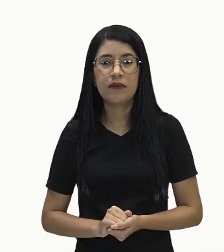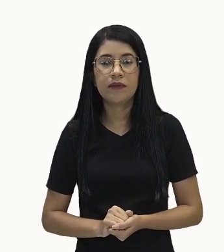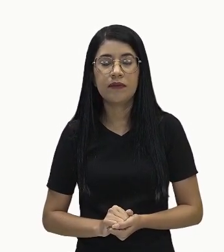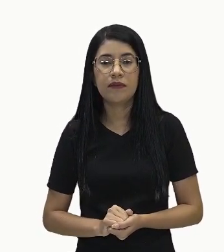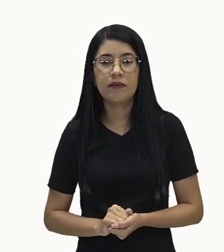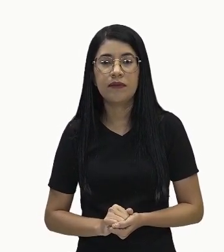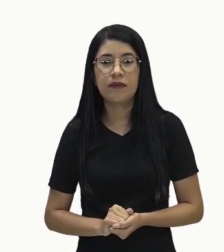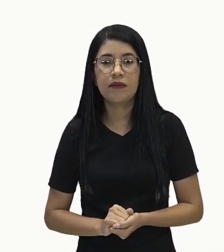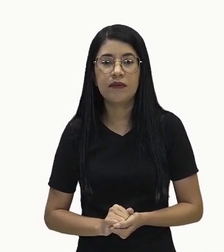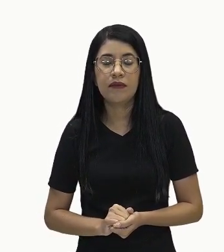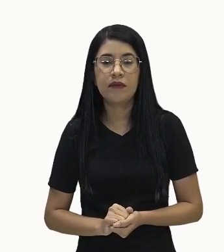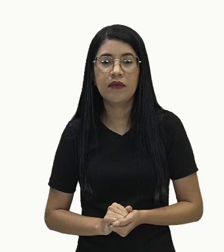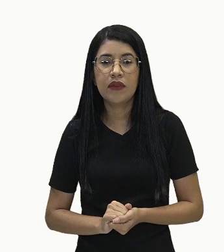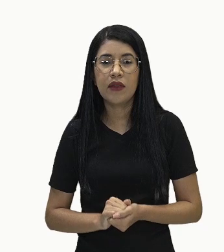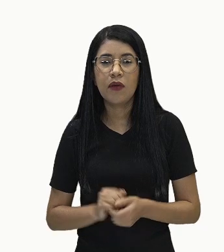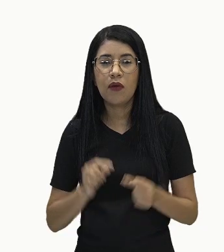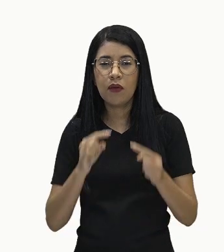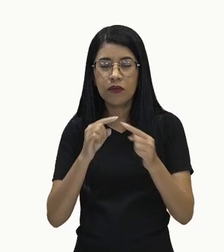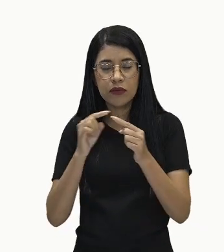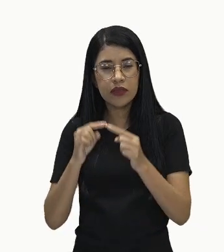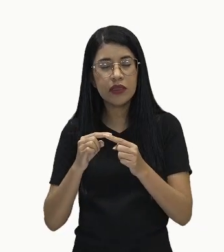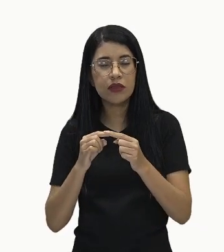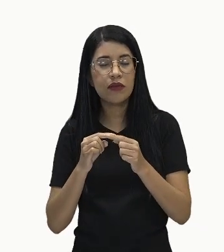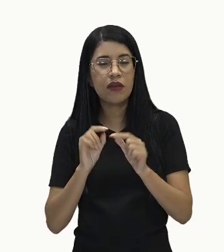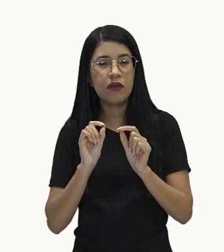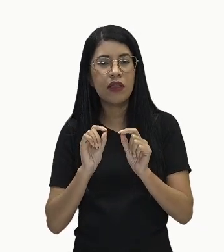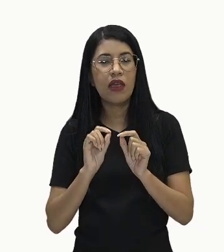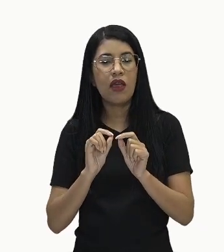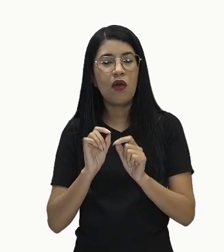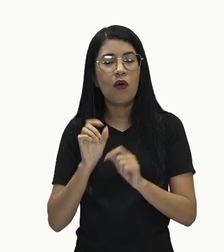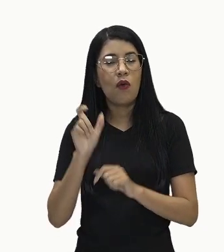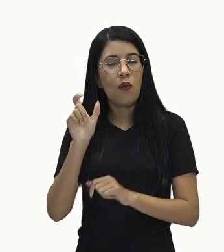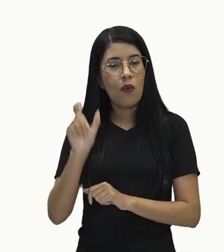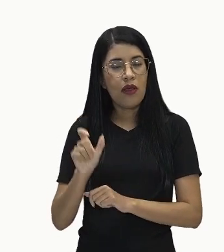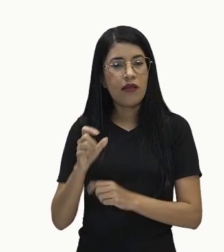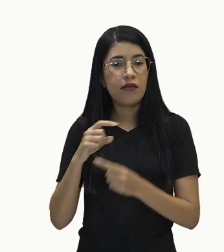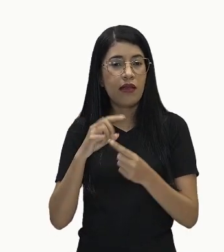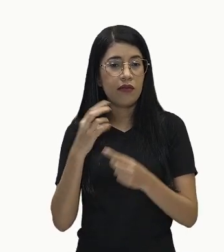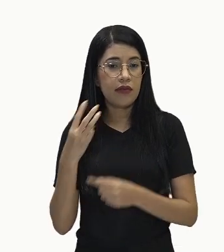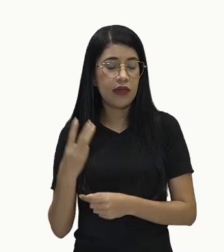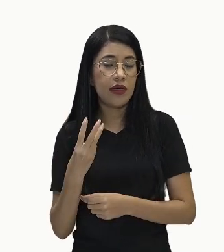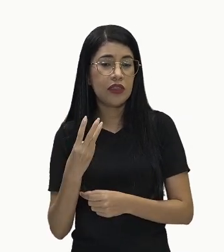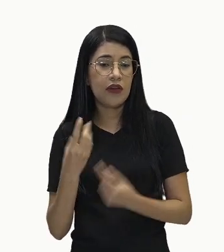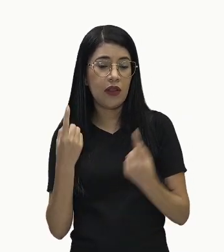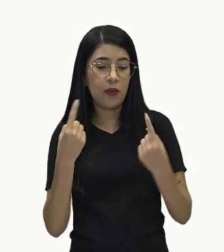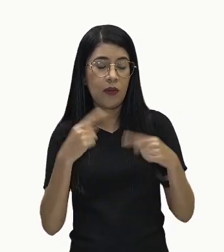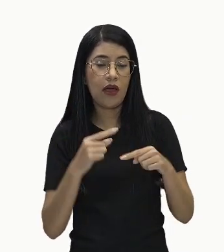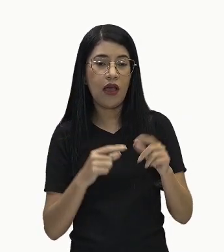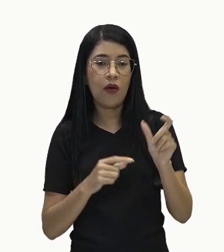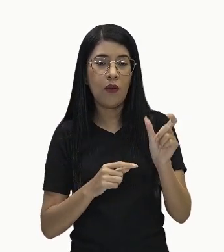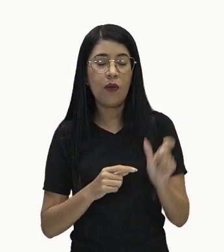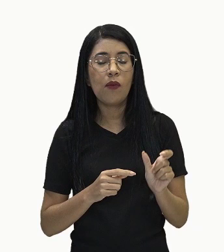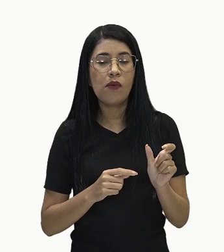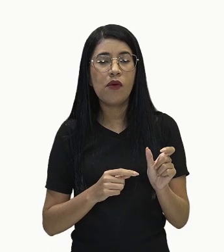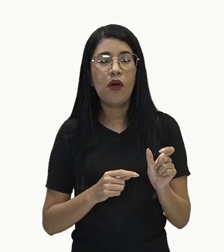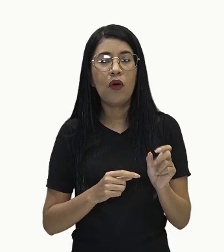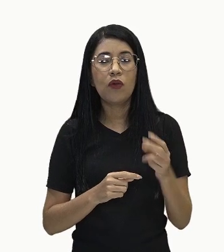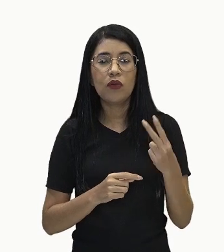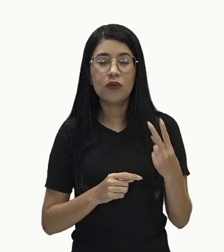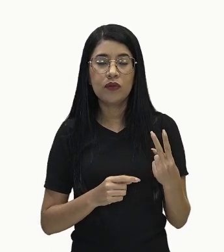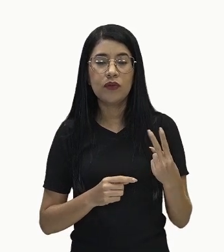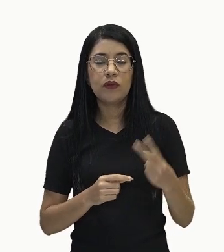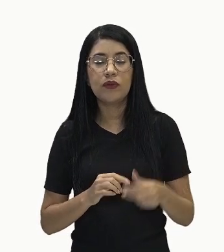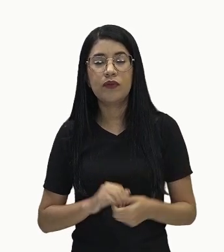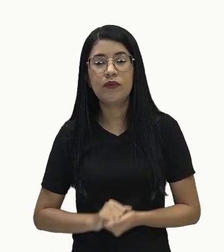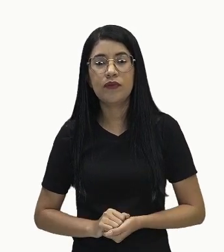C, né? O 2 e 3. Então olha aí, conforme foi colocado, né? A linha de raciocínio, o mais